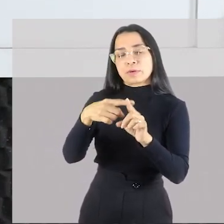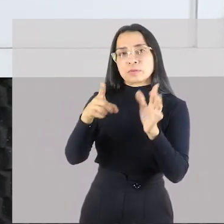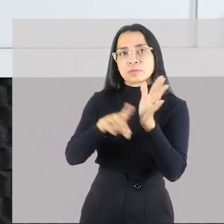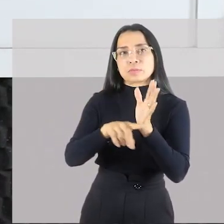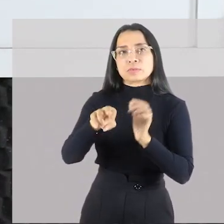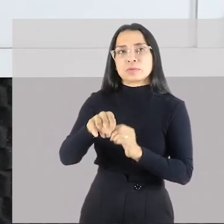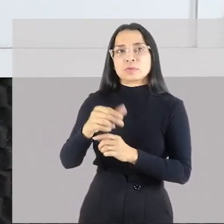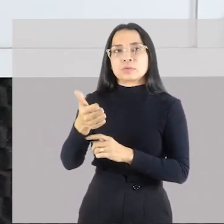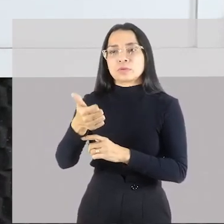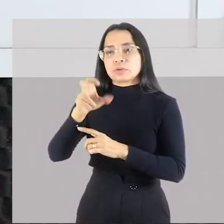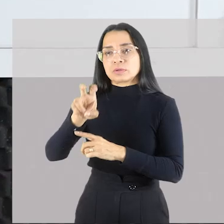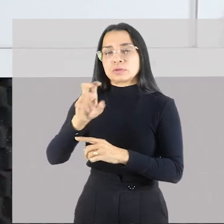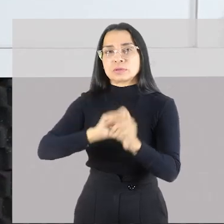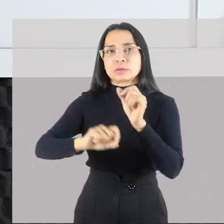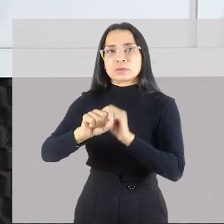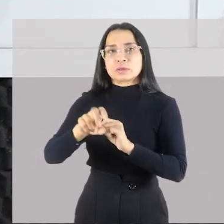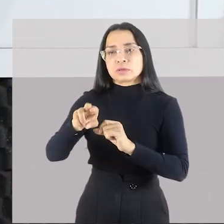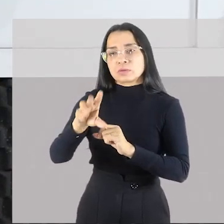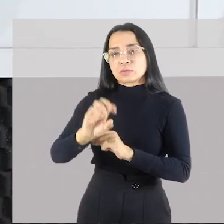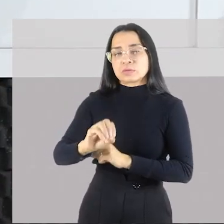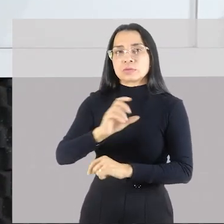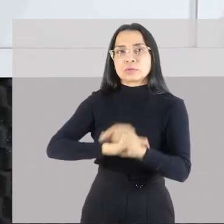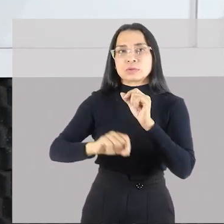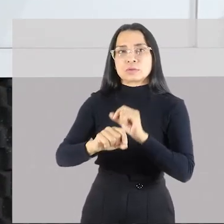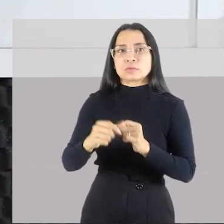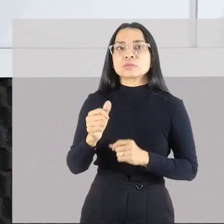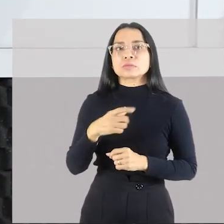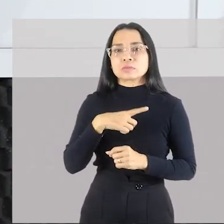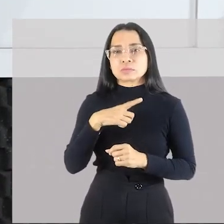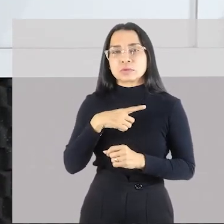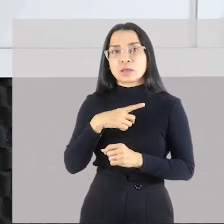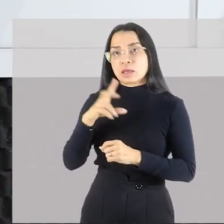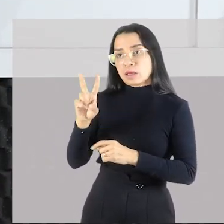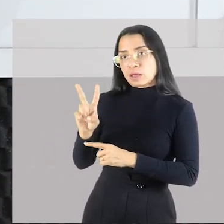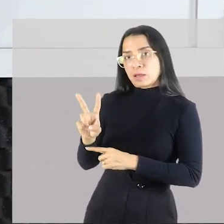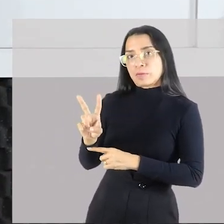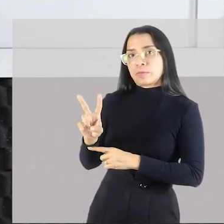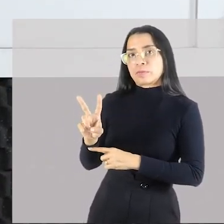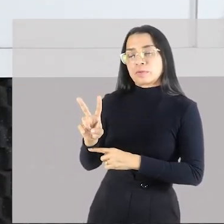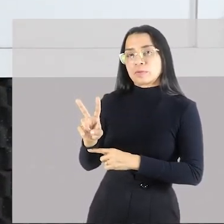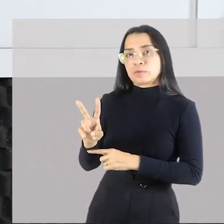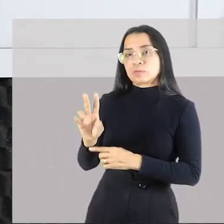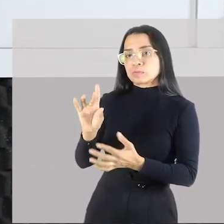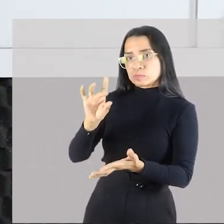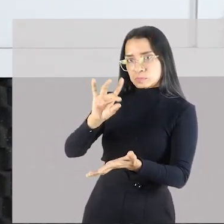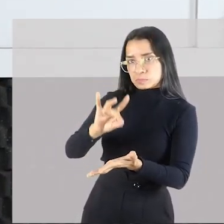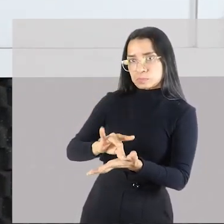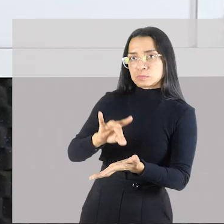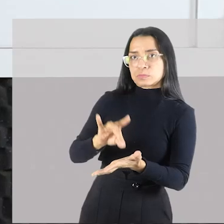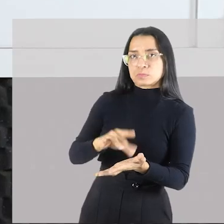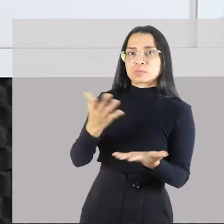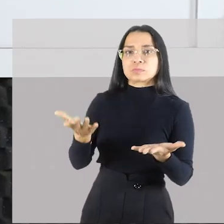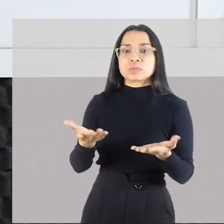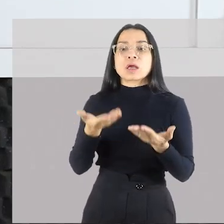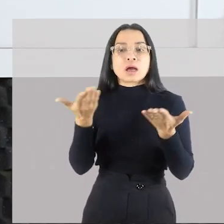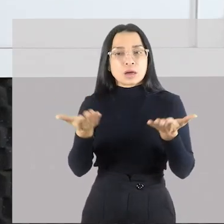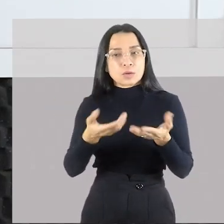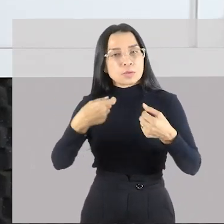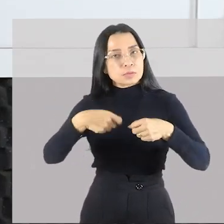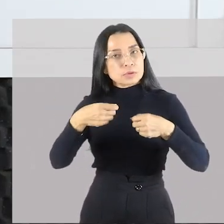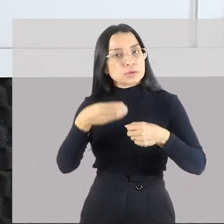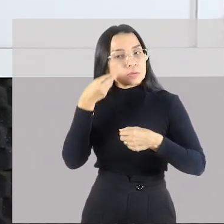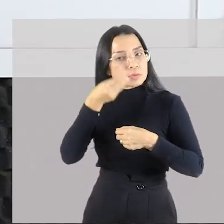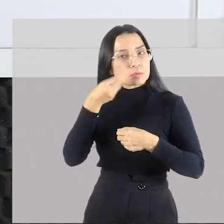de cima, você tem uma sentença verdadeira. Eu tenho que testar na outra, tá? Deu certo